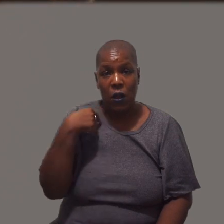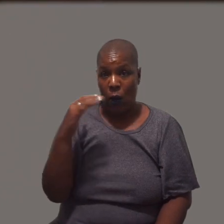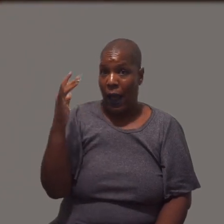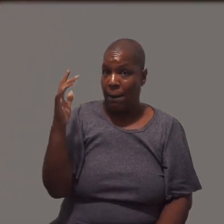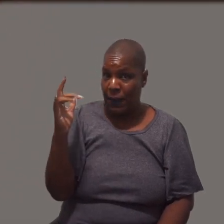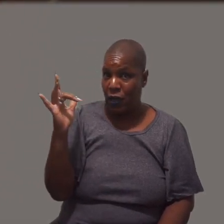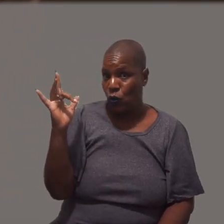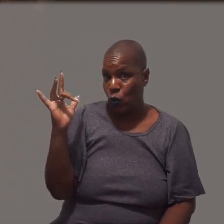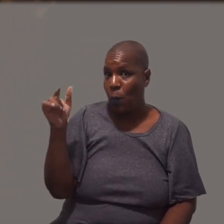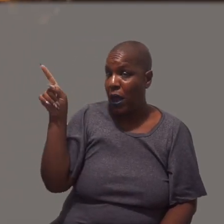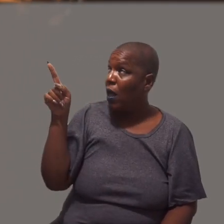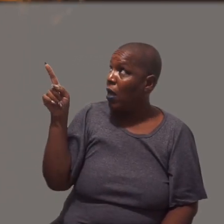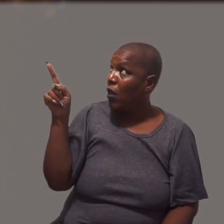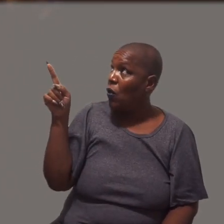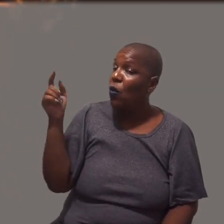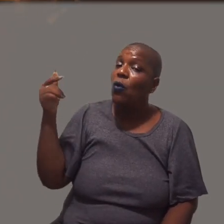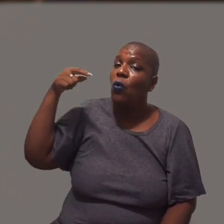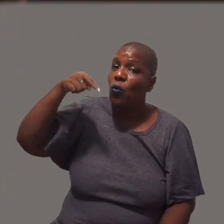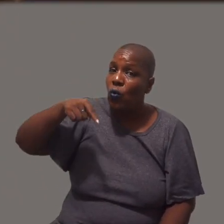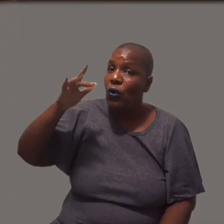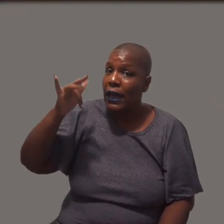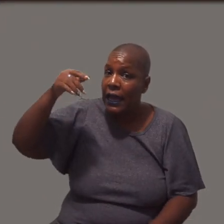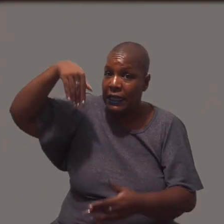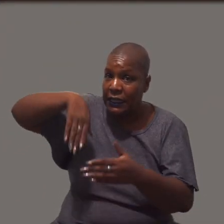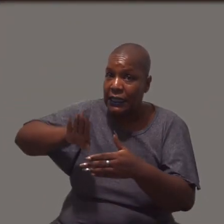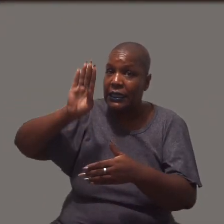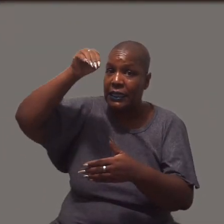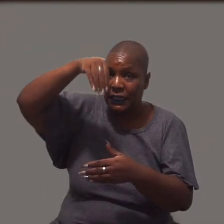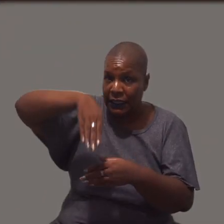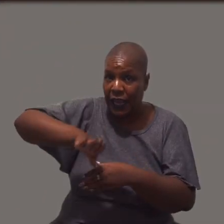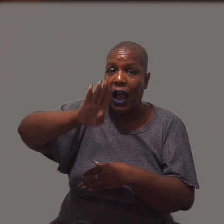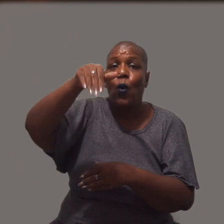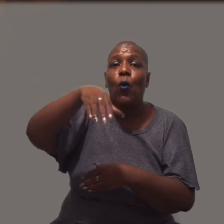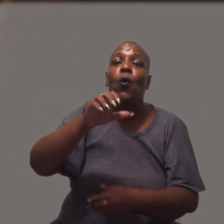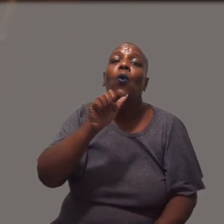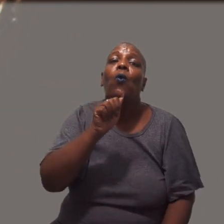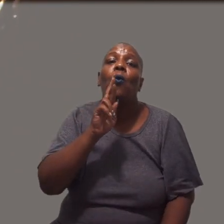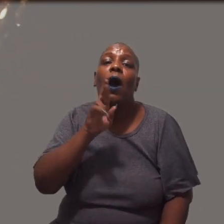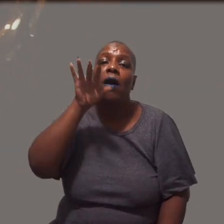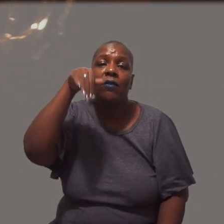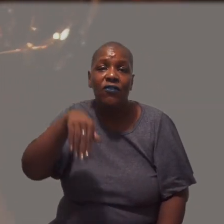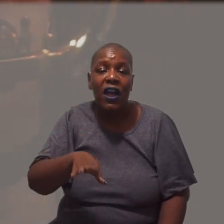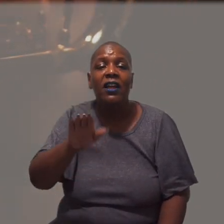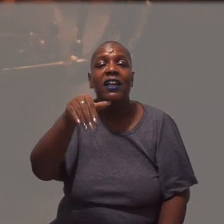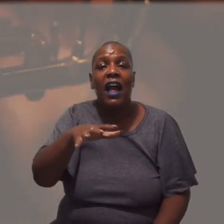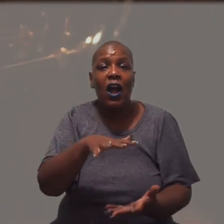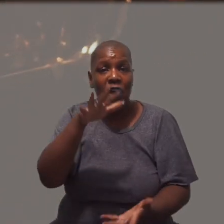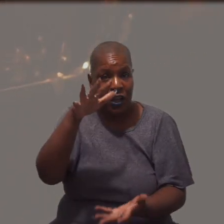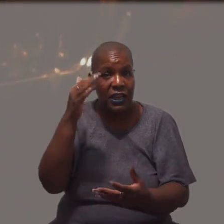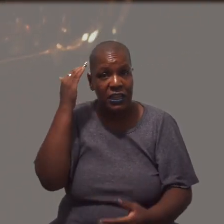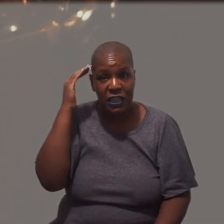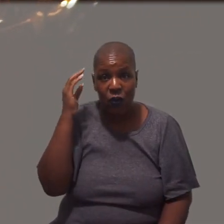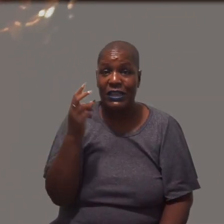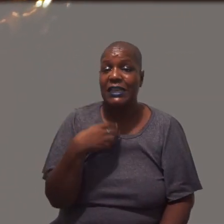apertar esse pisto do meio, o ar vai passar por aqui. Se eu apertar esse, o ar vai passar por aqui até chegar, vai aumentar o